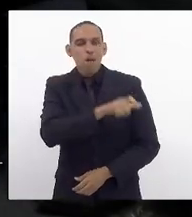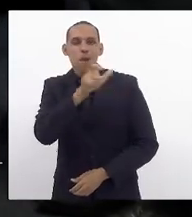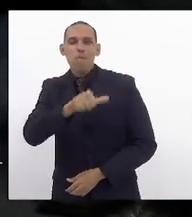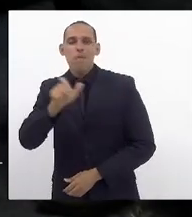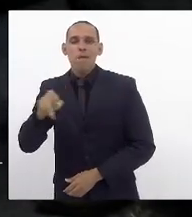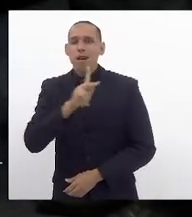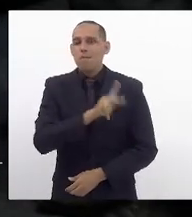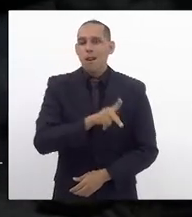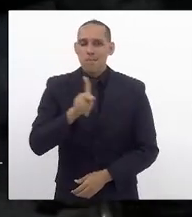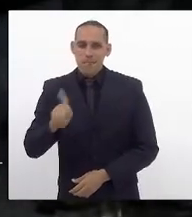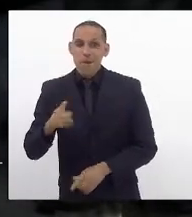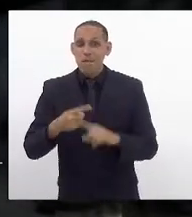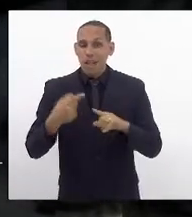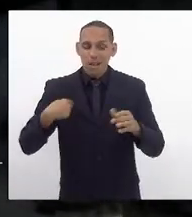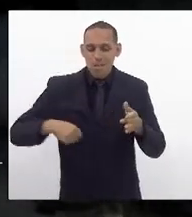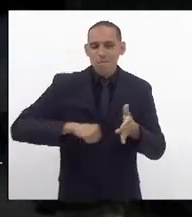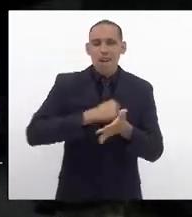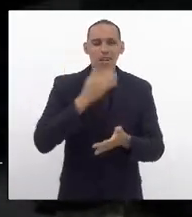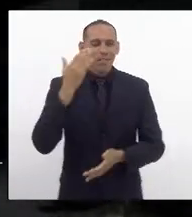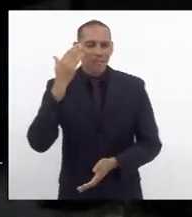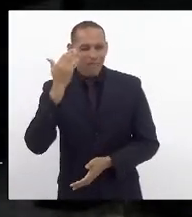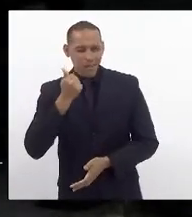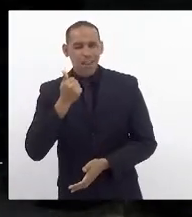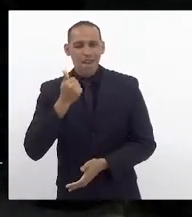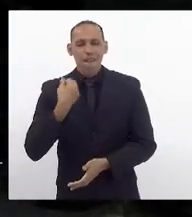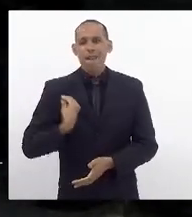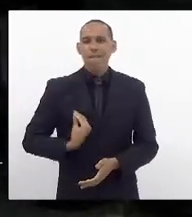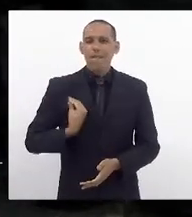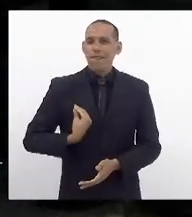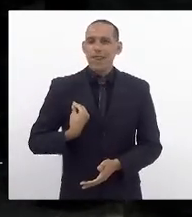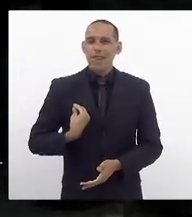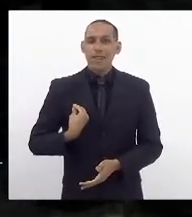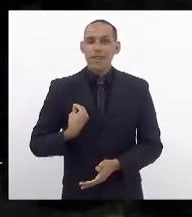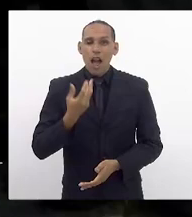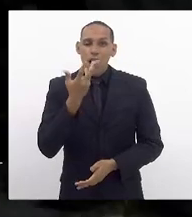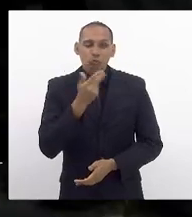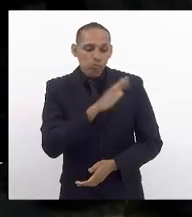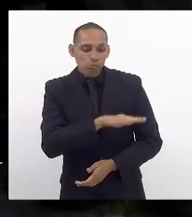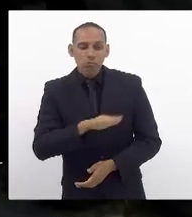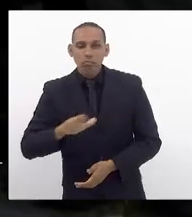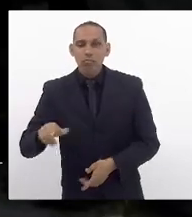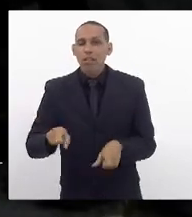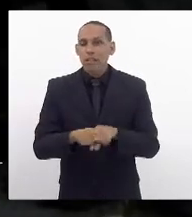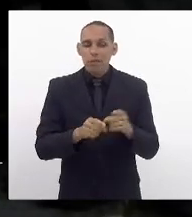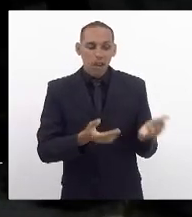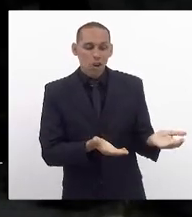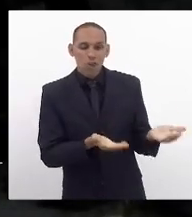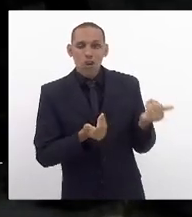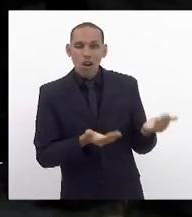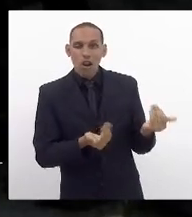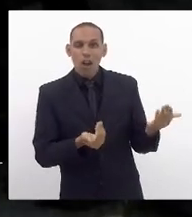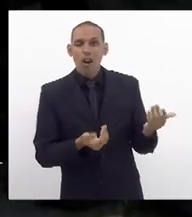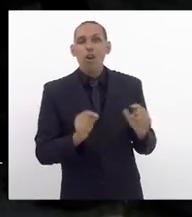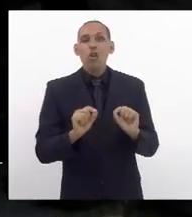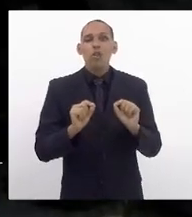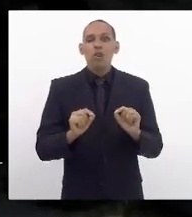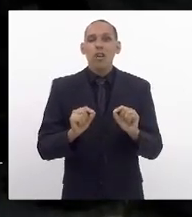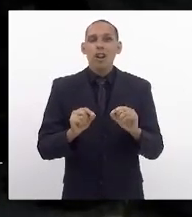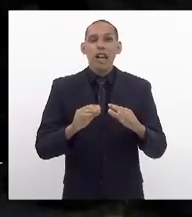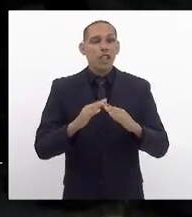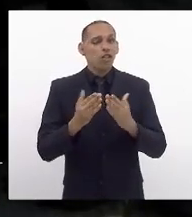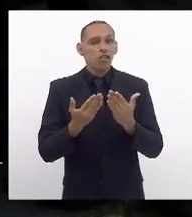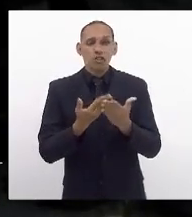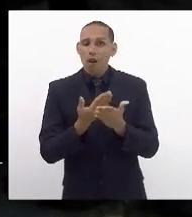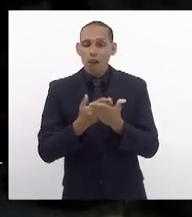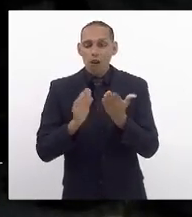do impacto que representa na vida das nossas crianças e dos nossos adolescentes o afastamento